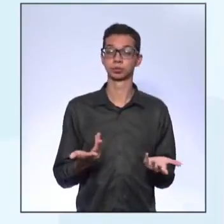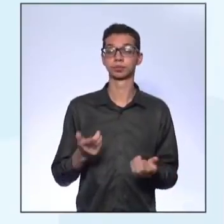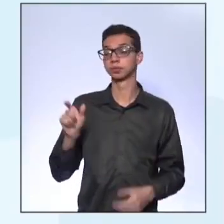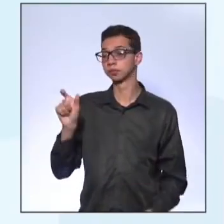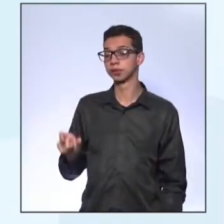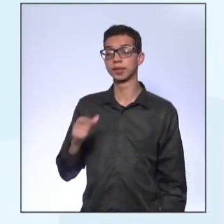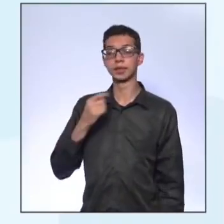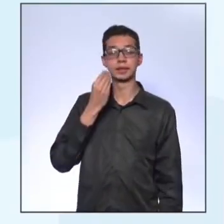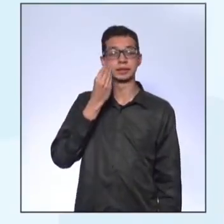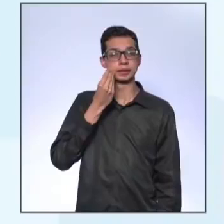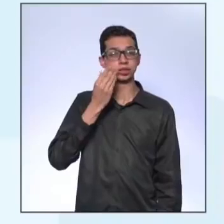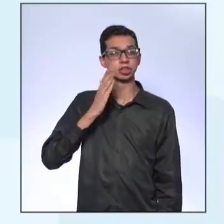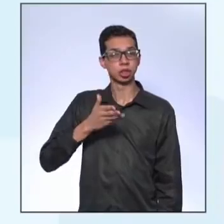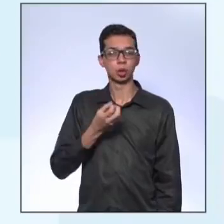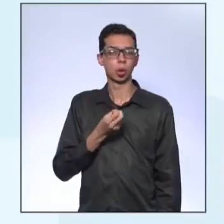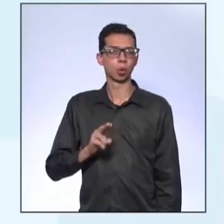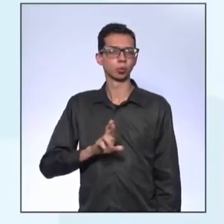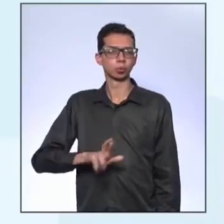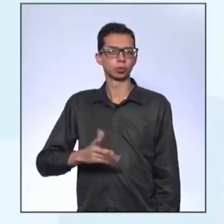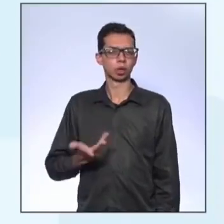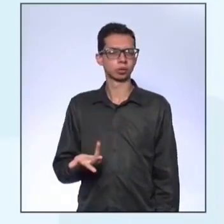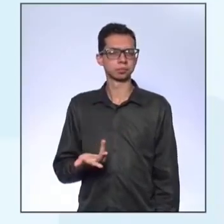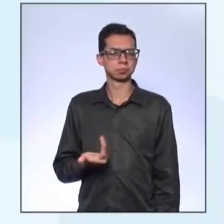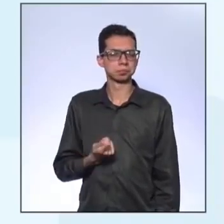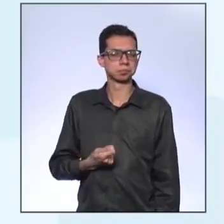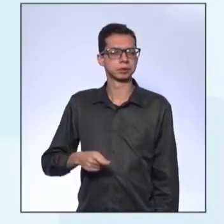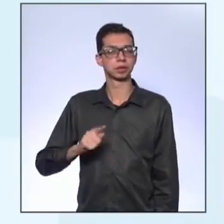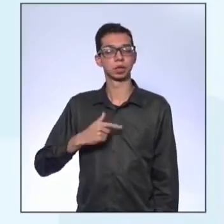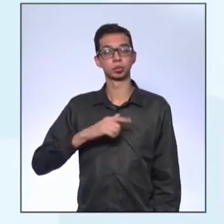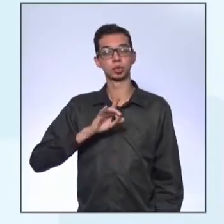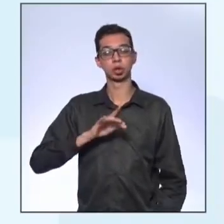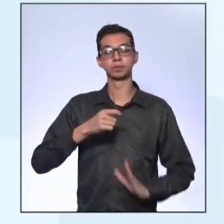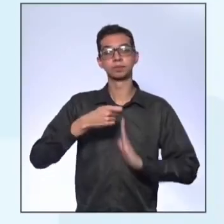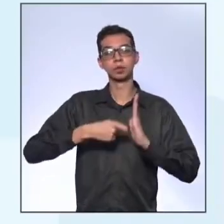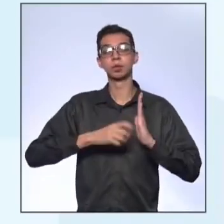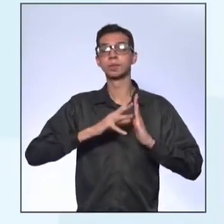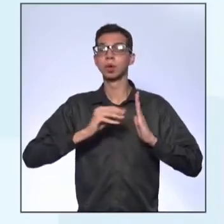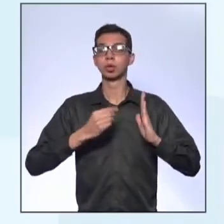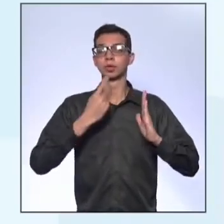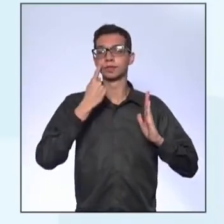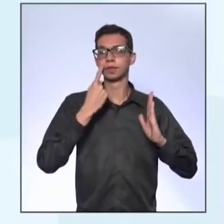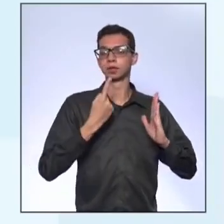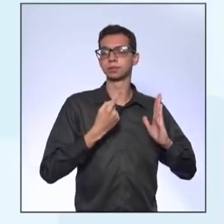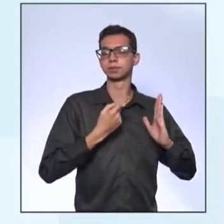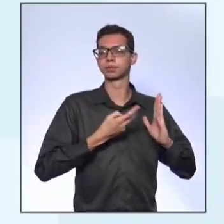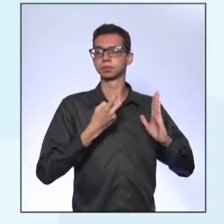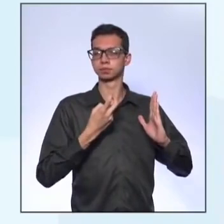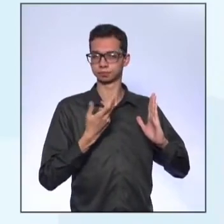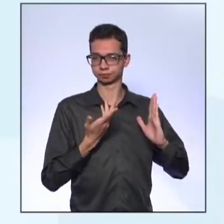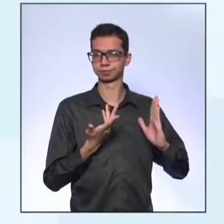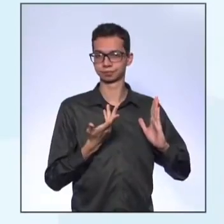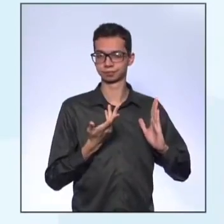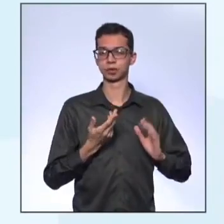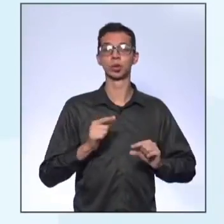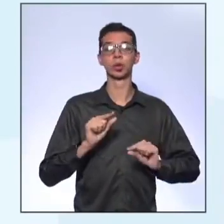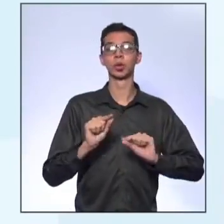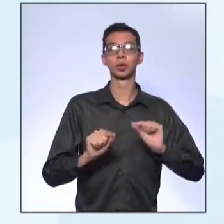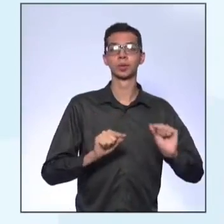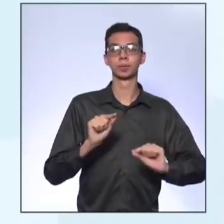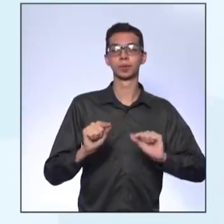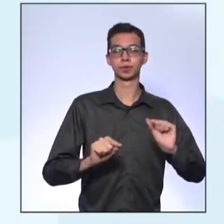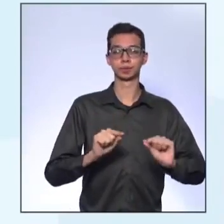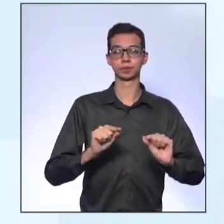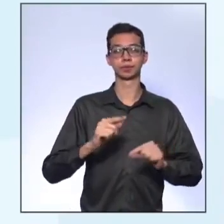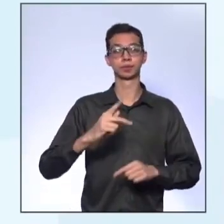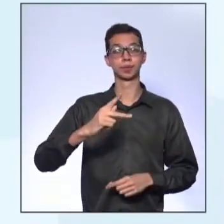preciso ser um especialista no assunto, basta eu me posicionar no texto. Que se posiciona diante de alguma questão polêmica. Olha só a questão do